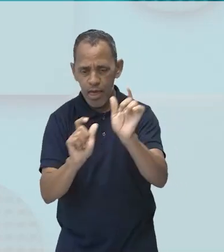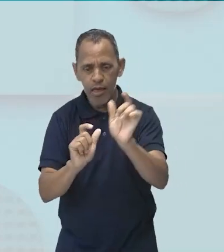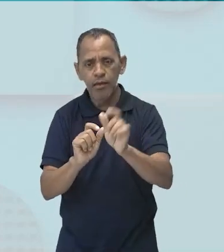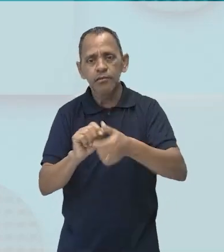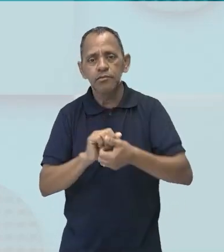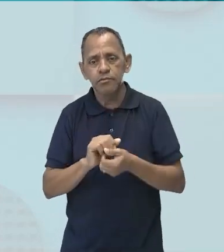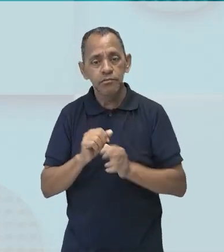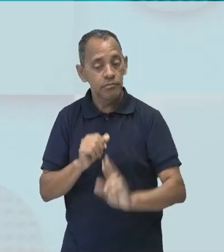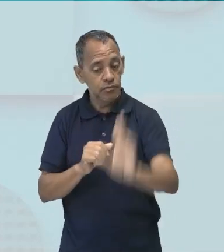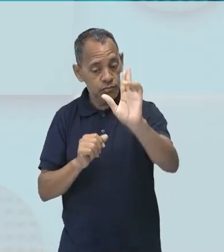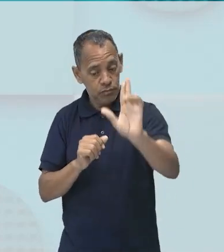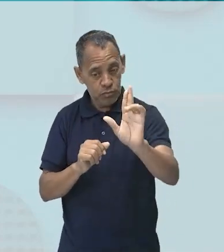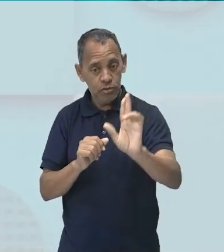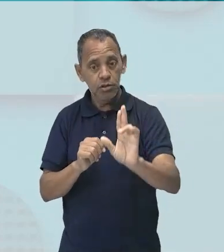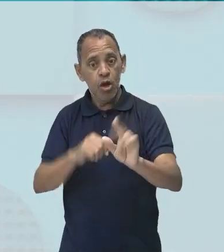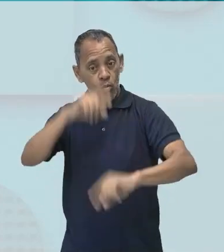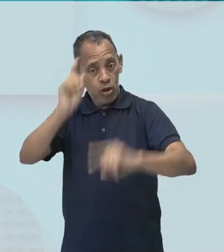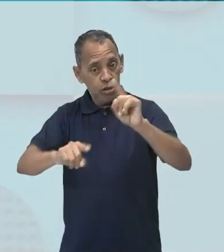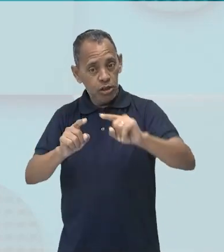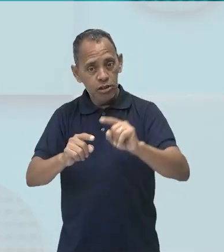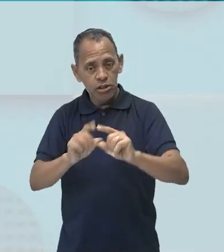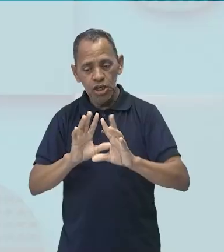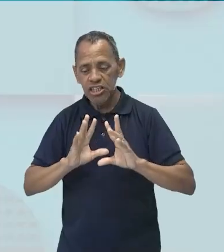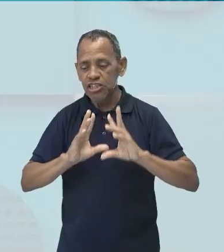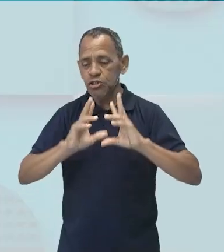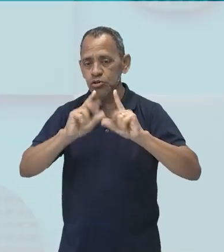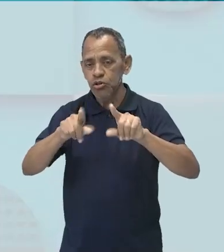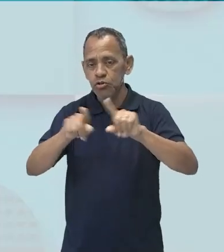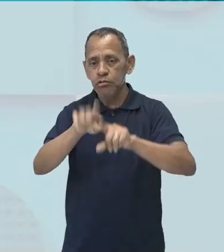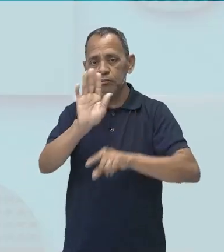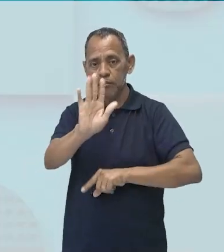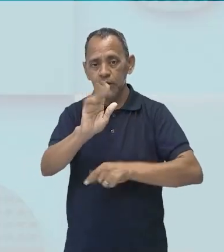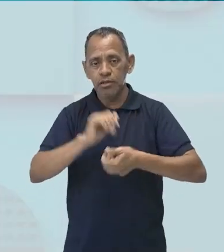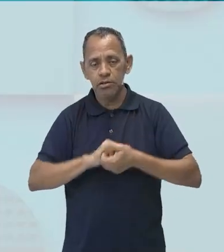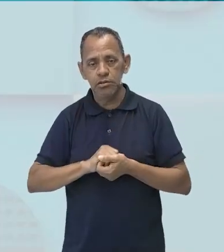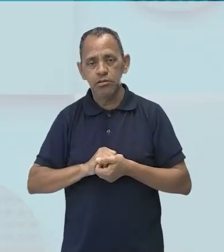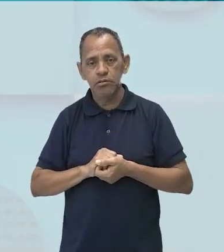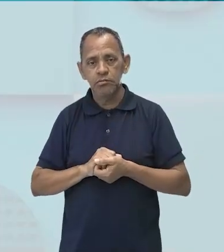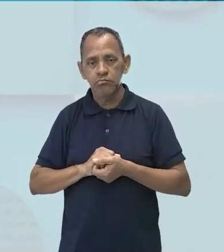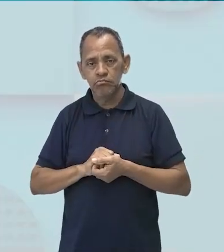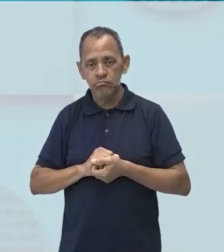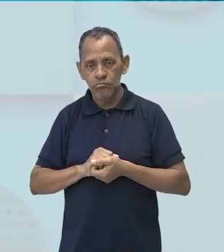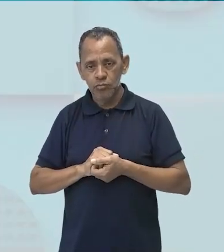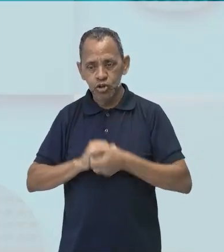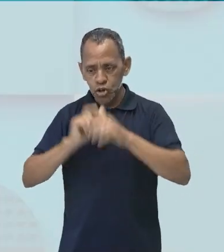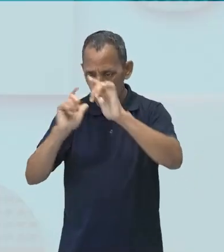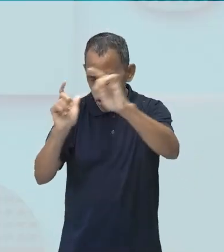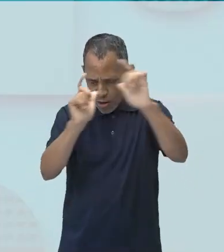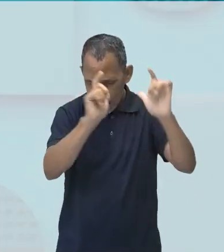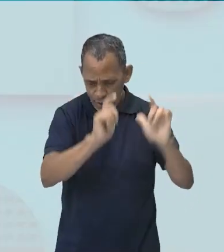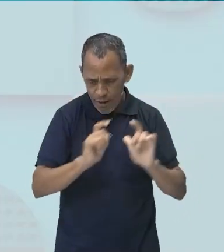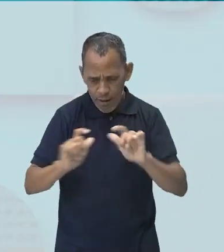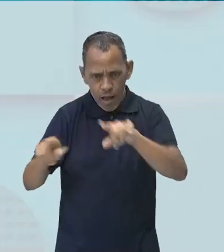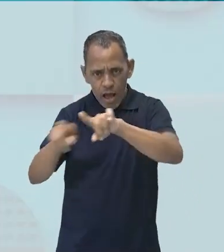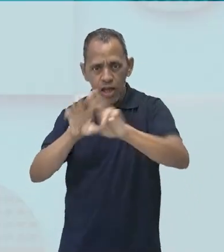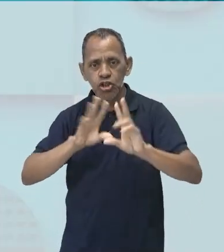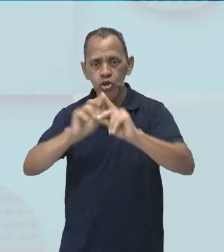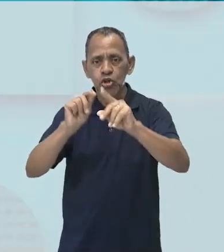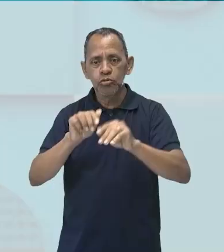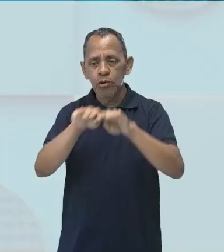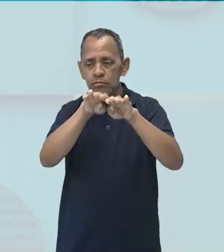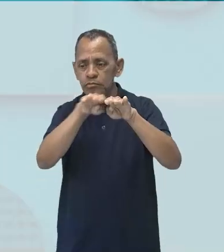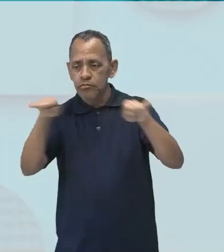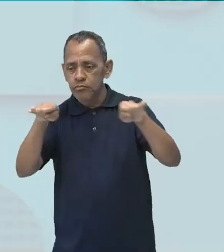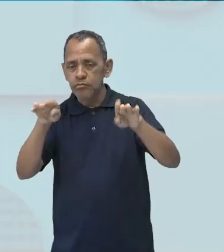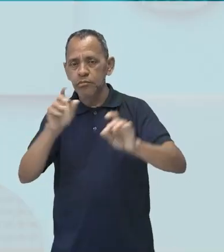iam representando o objeto em sua totalidade, em todos os ângulos, mas em um único